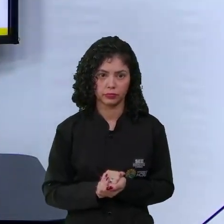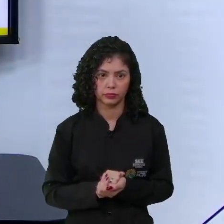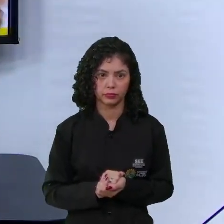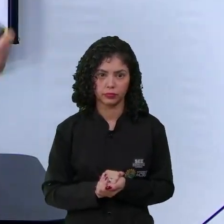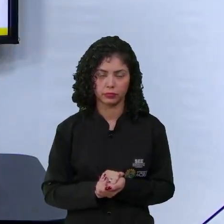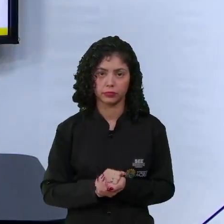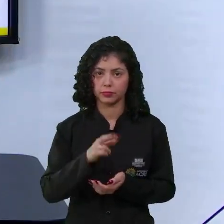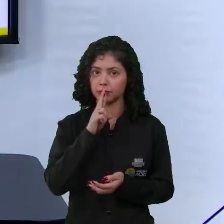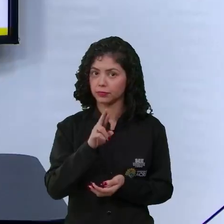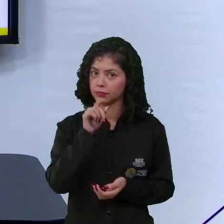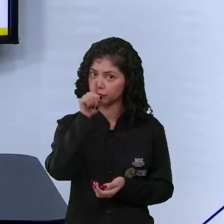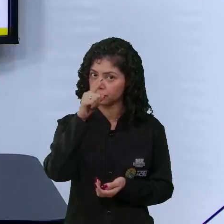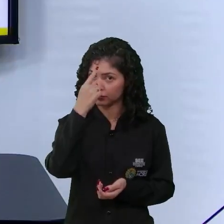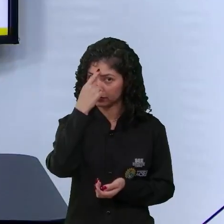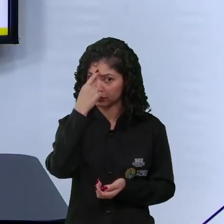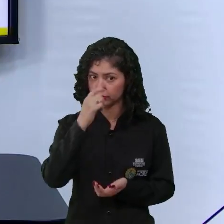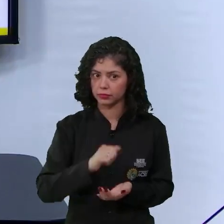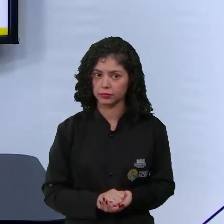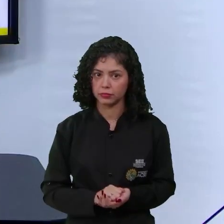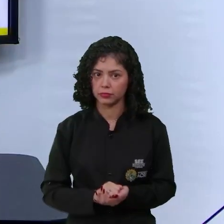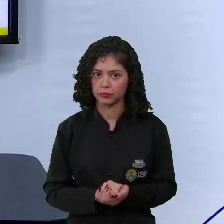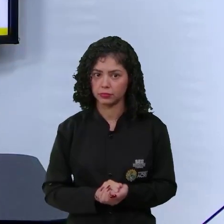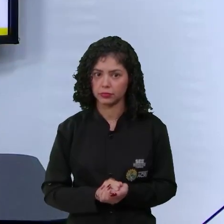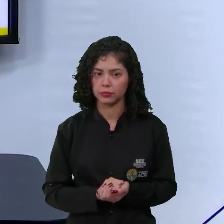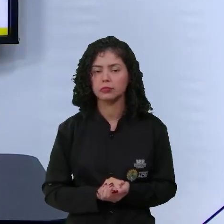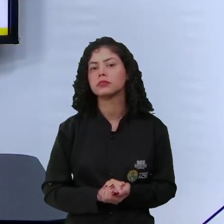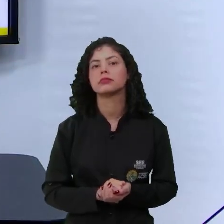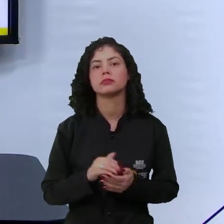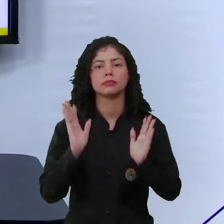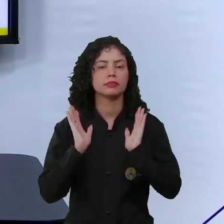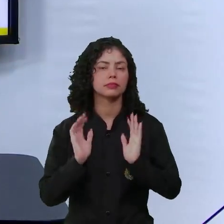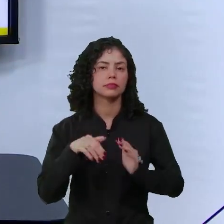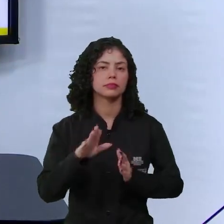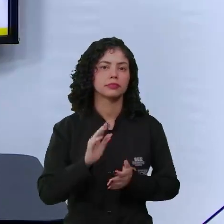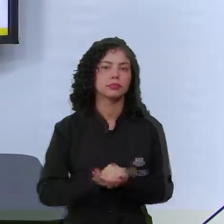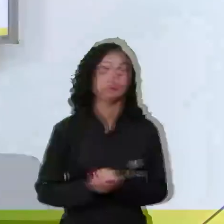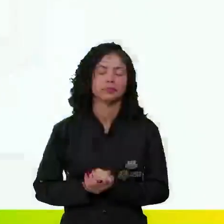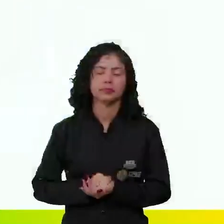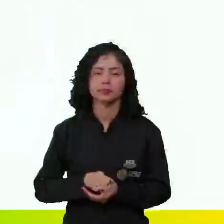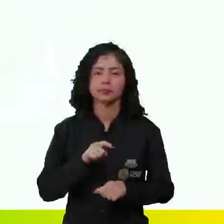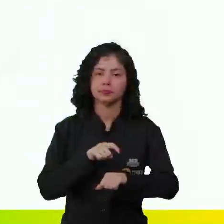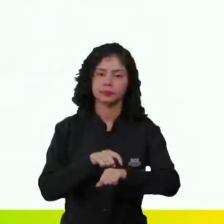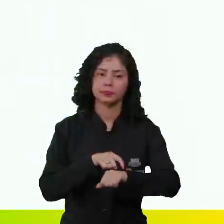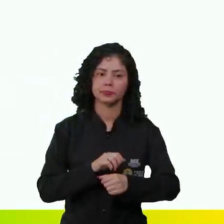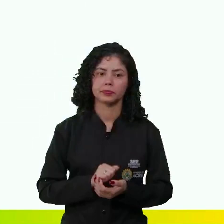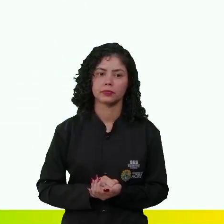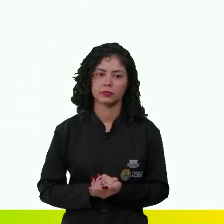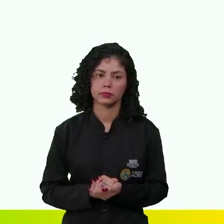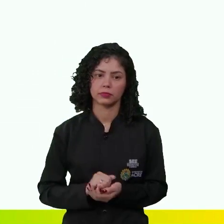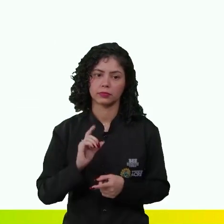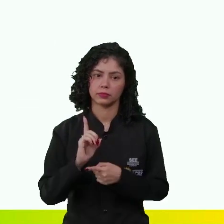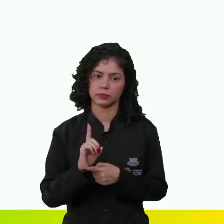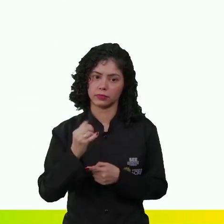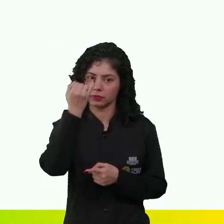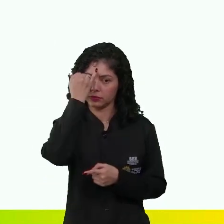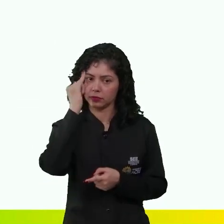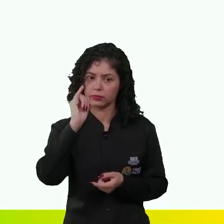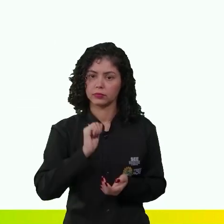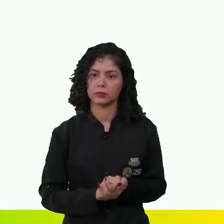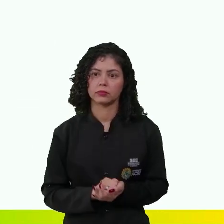Não vou responder, não. Você vai pensando aí. Por mim, vai lá, você tem no seu tempo. Alternativa D.